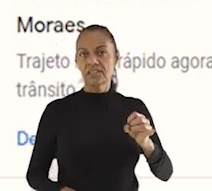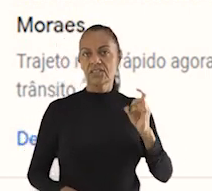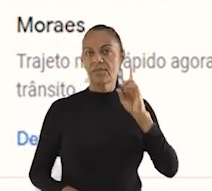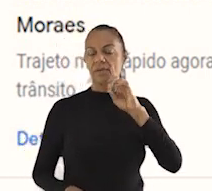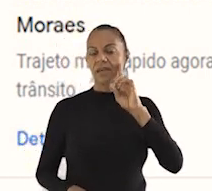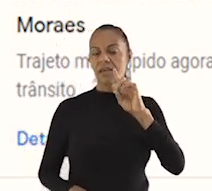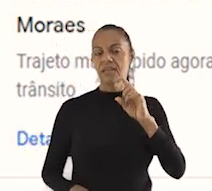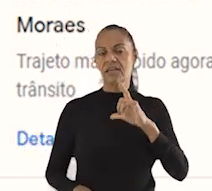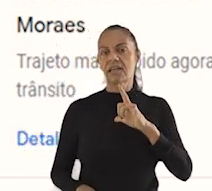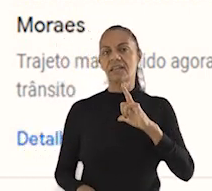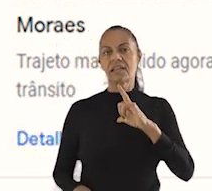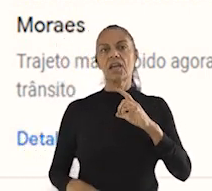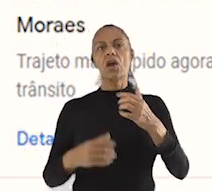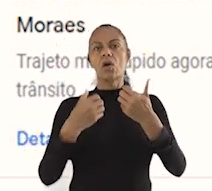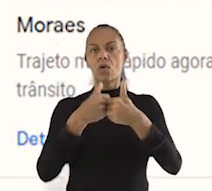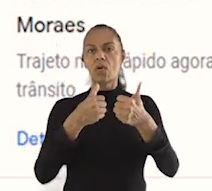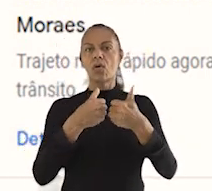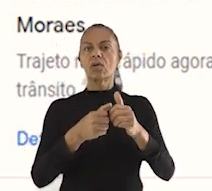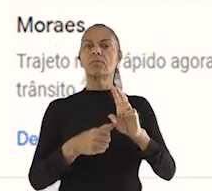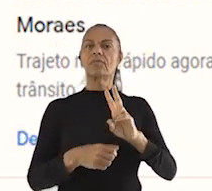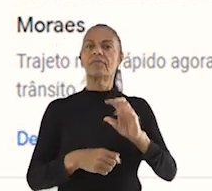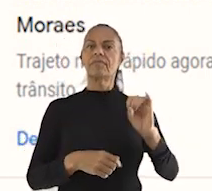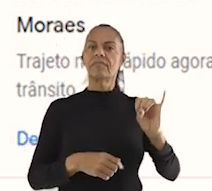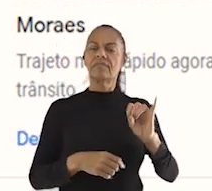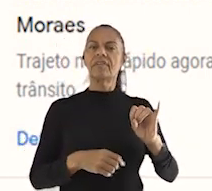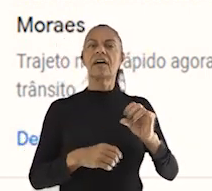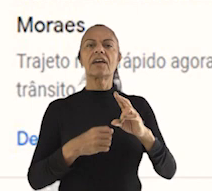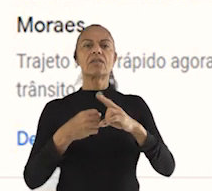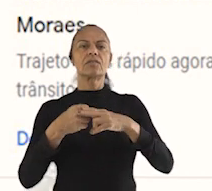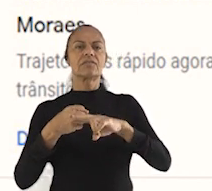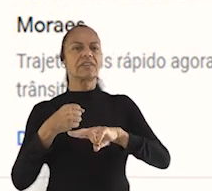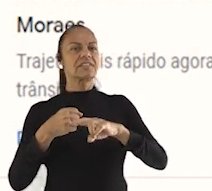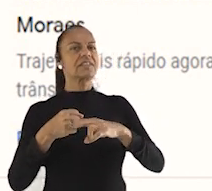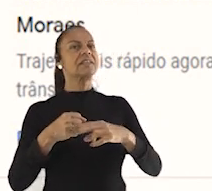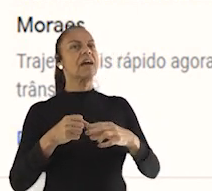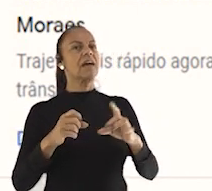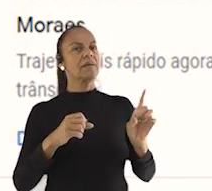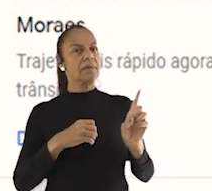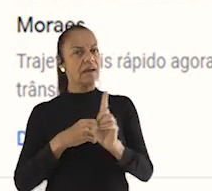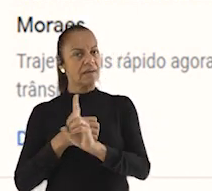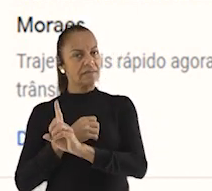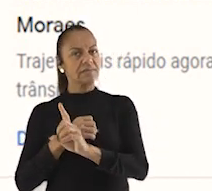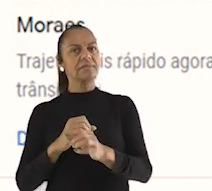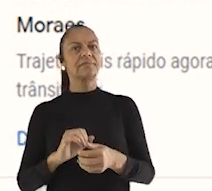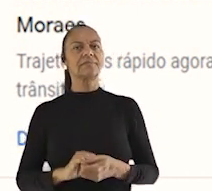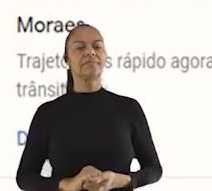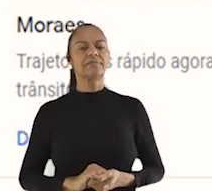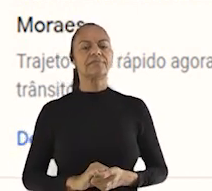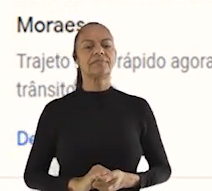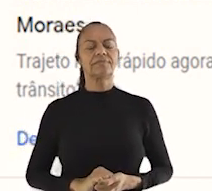América. Todos esses têm linhas de ônibus que passam em frente à Universidade Federal do Espírito